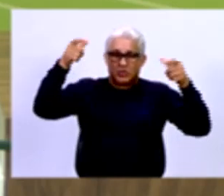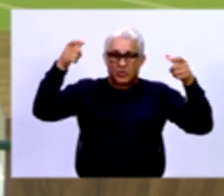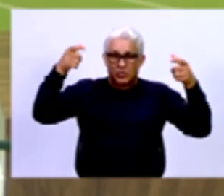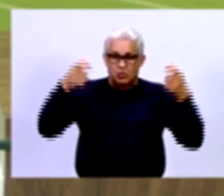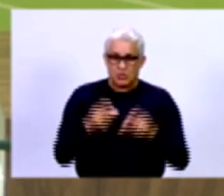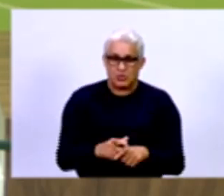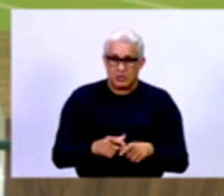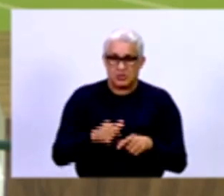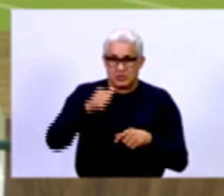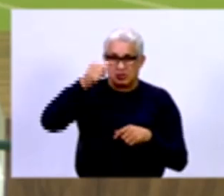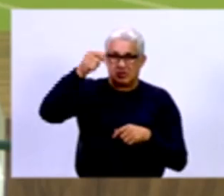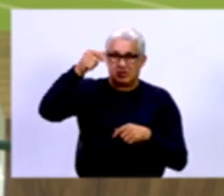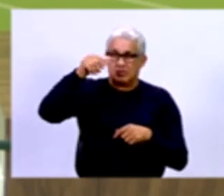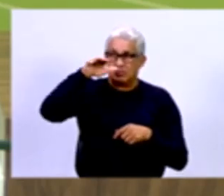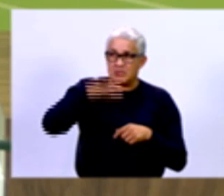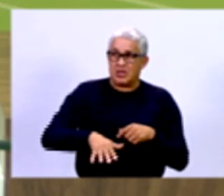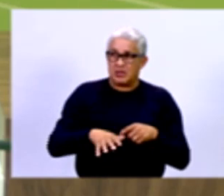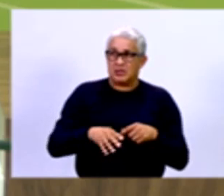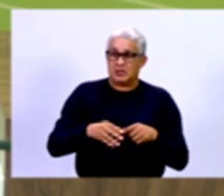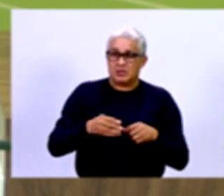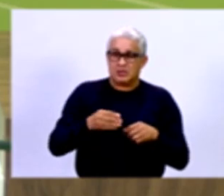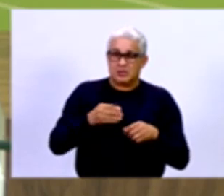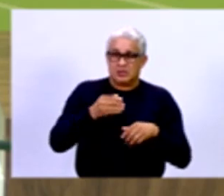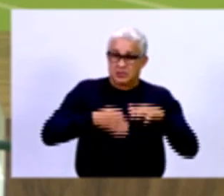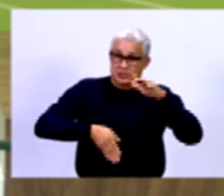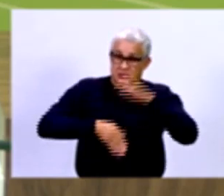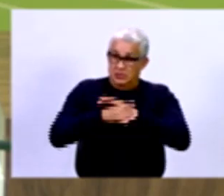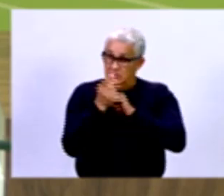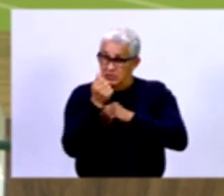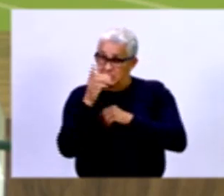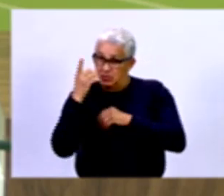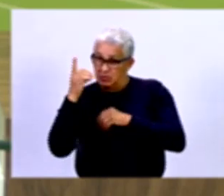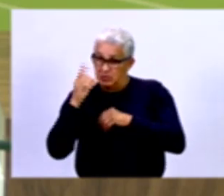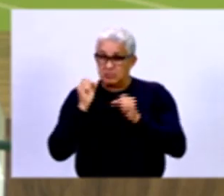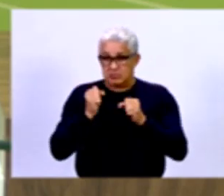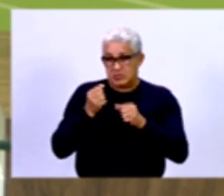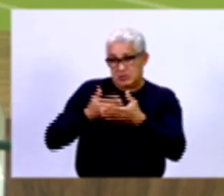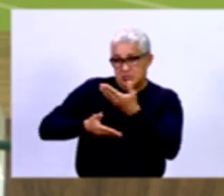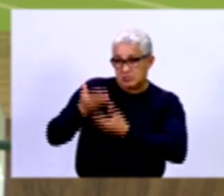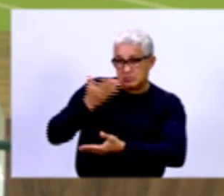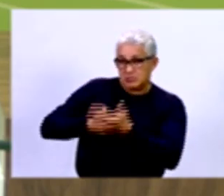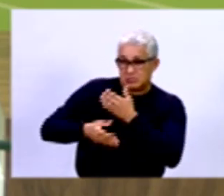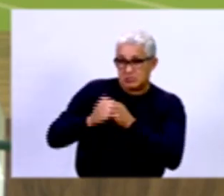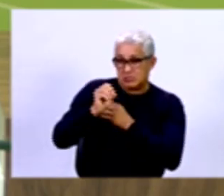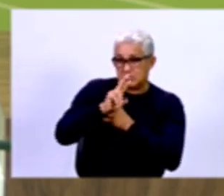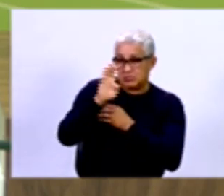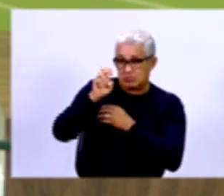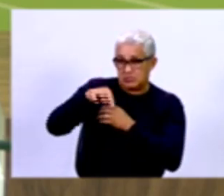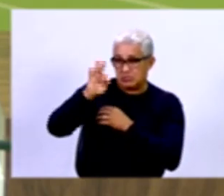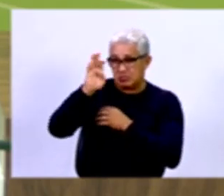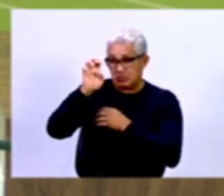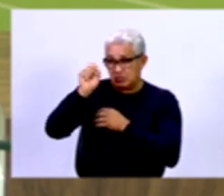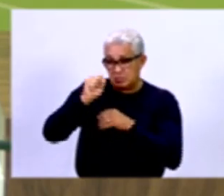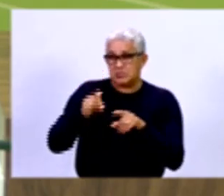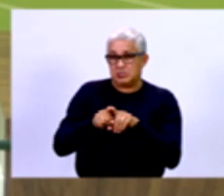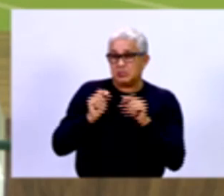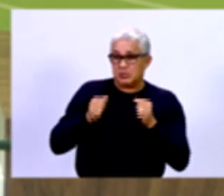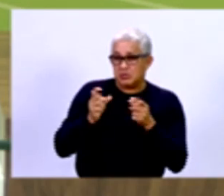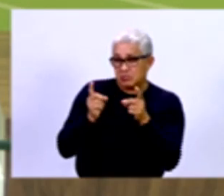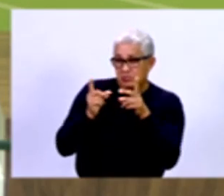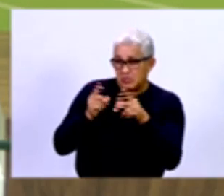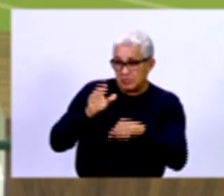consegue isso? Para entrar dólar na nossa economia, pode ser por meio de transações correntes, como a gente estava falando, a gente pode vender